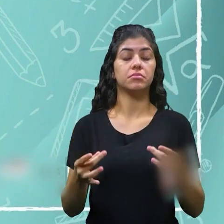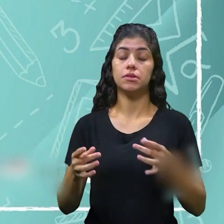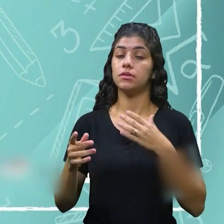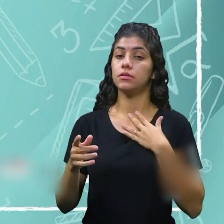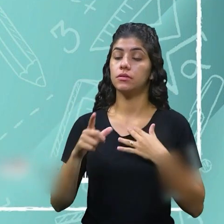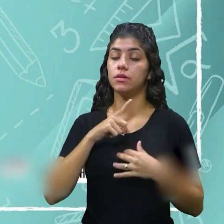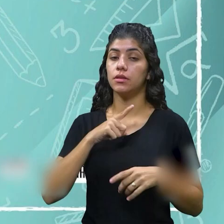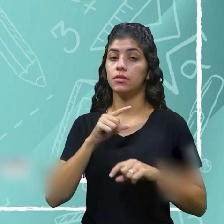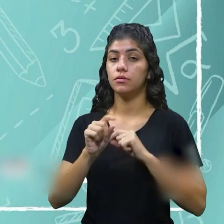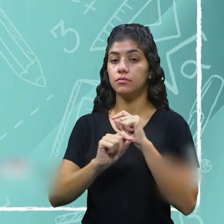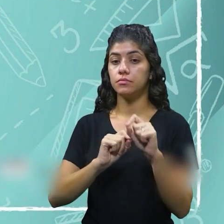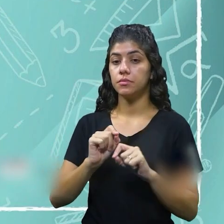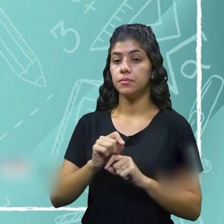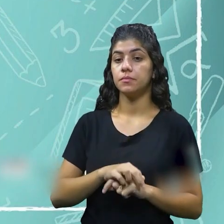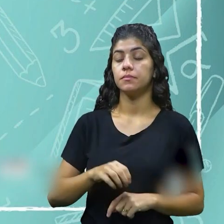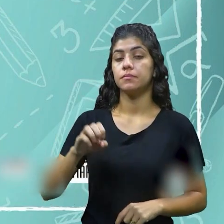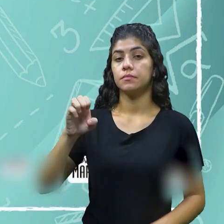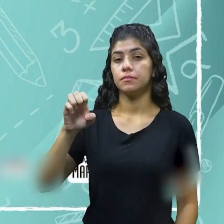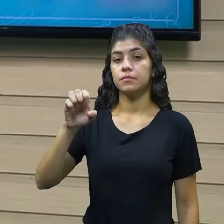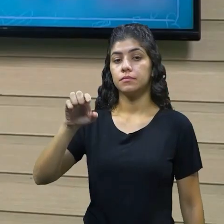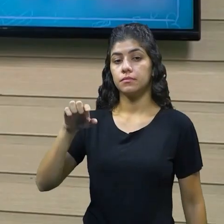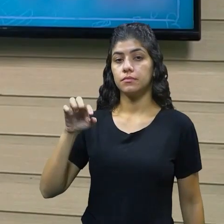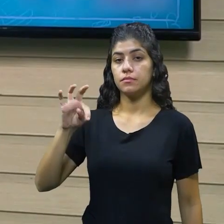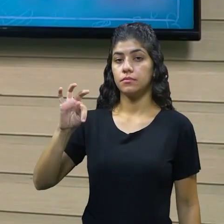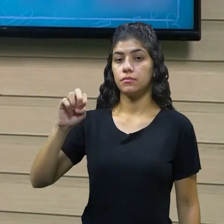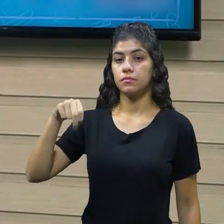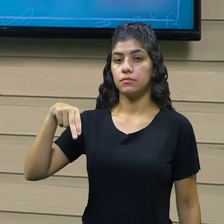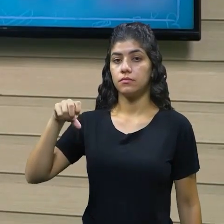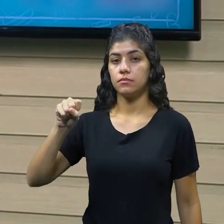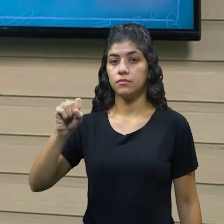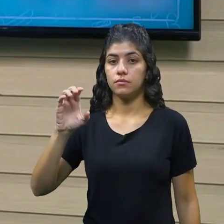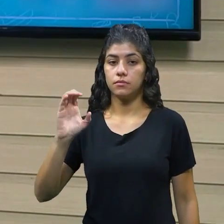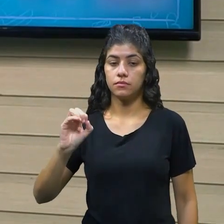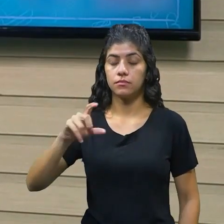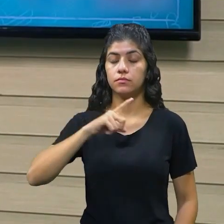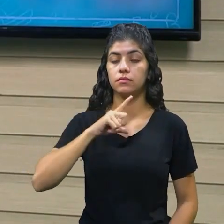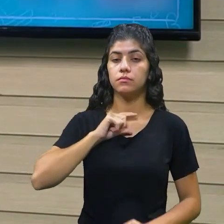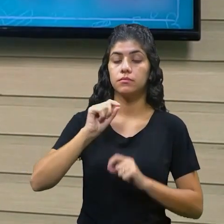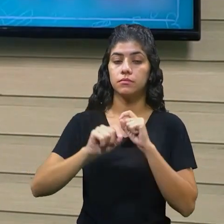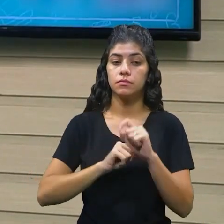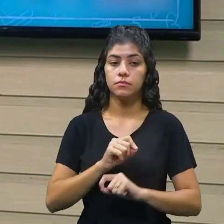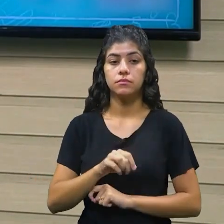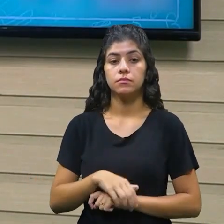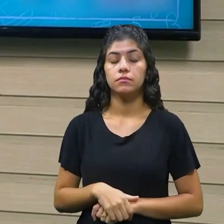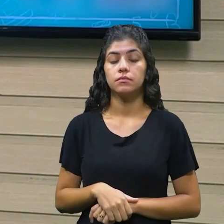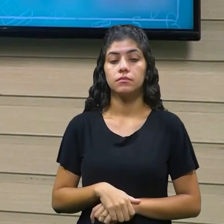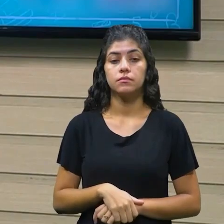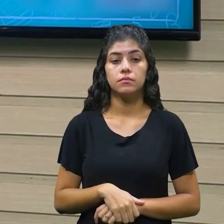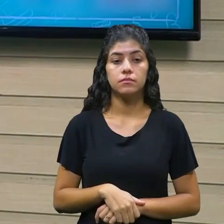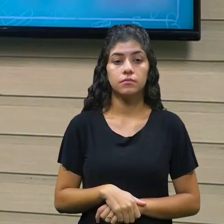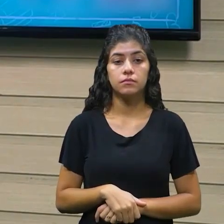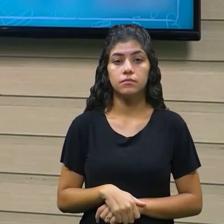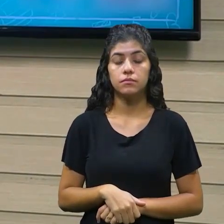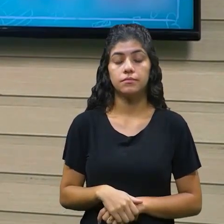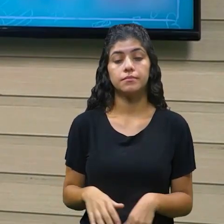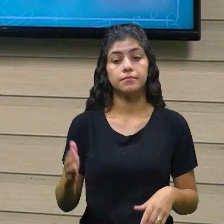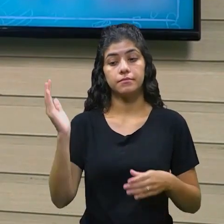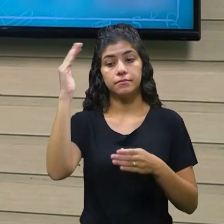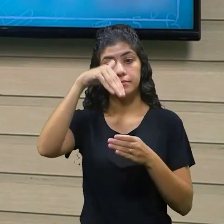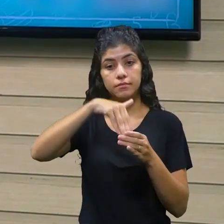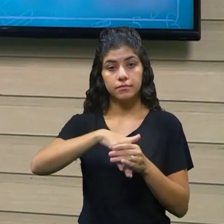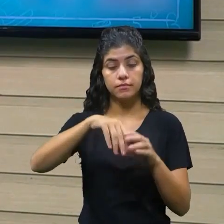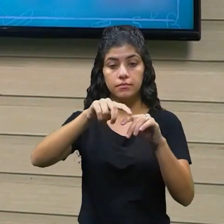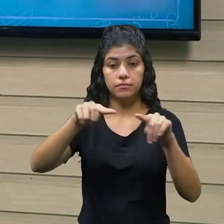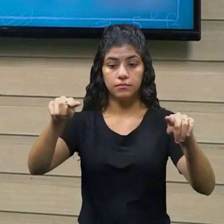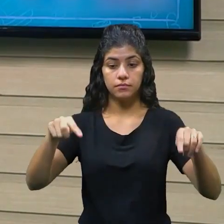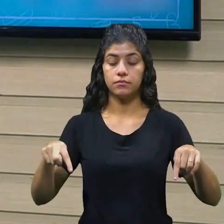um ponto recebe o nome de corpo extenso. Então, quando você tem um corpo que ele tem massa considerável, dentro